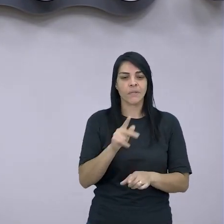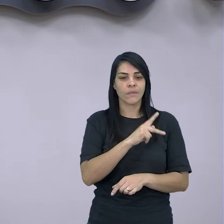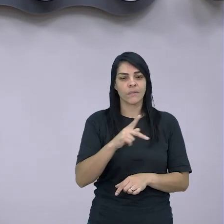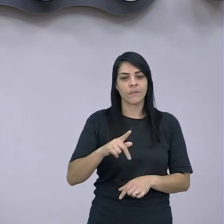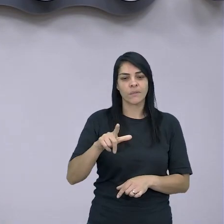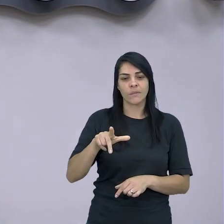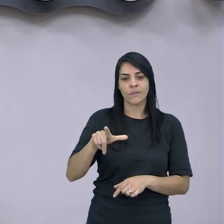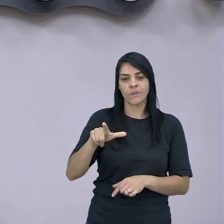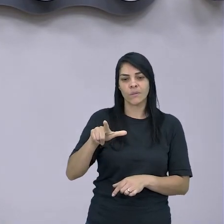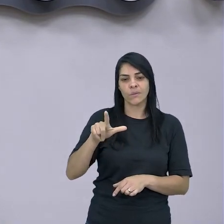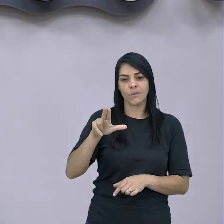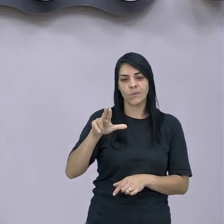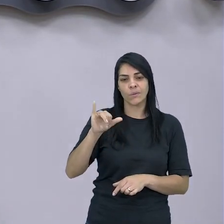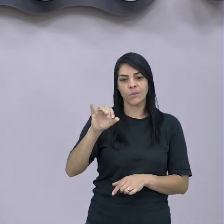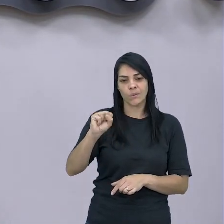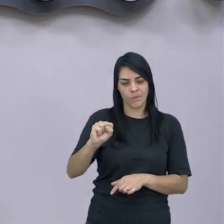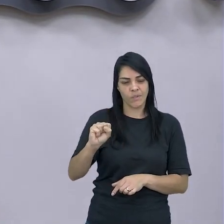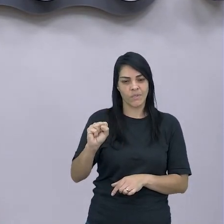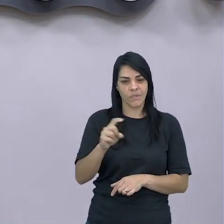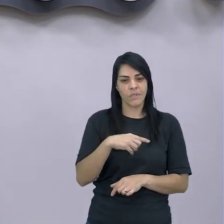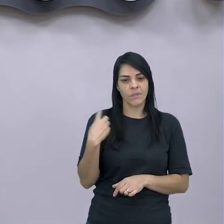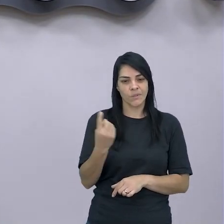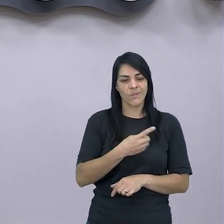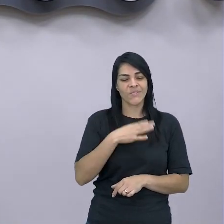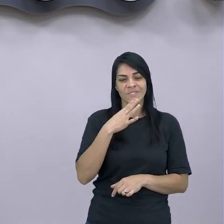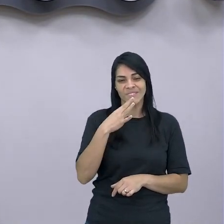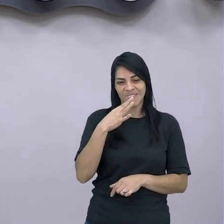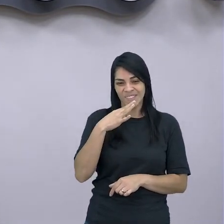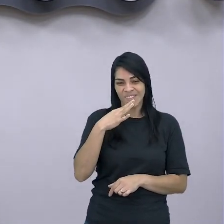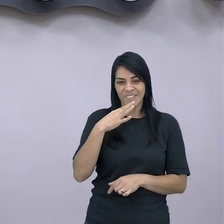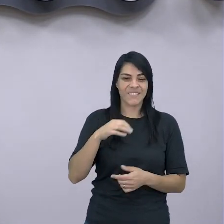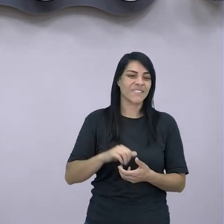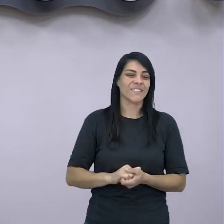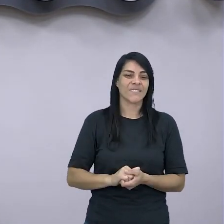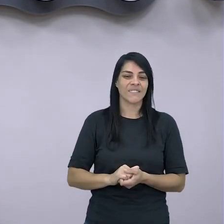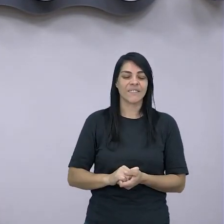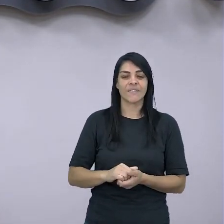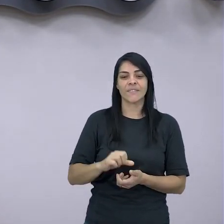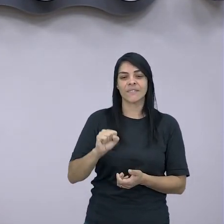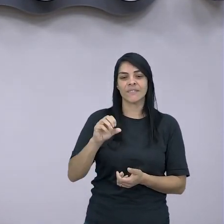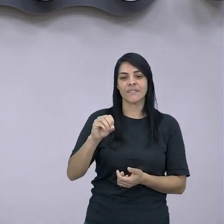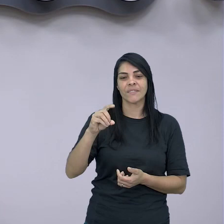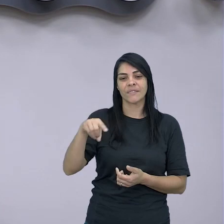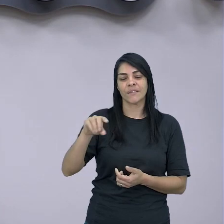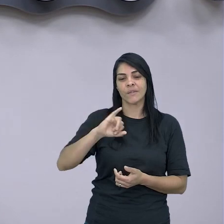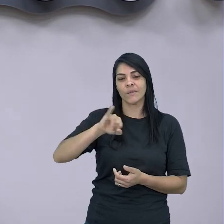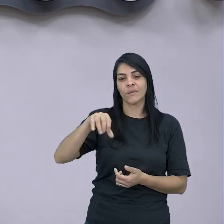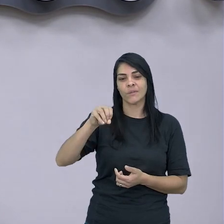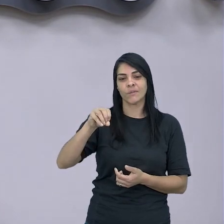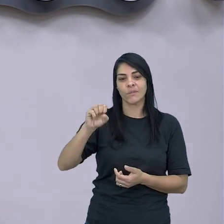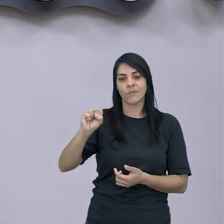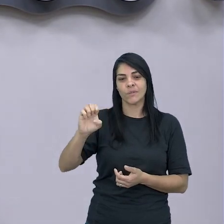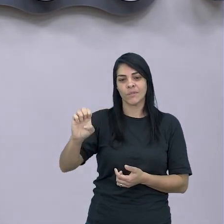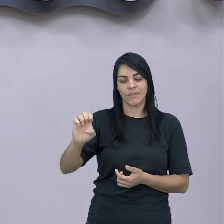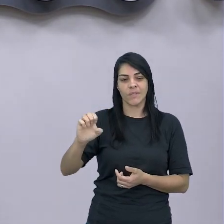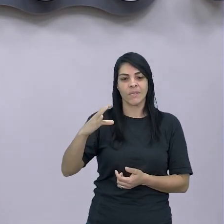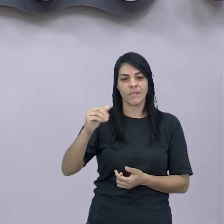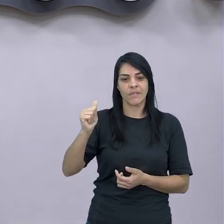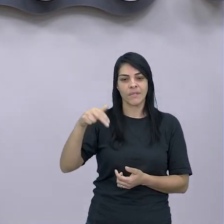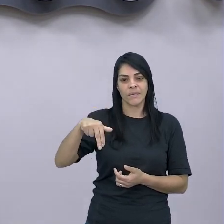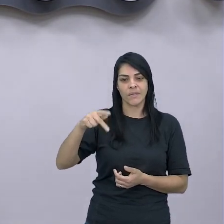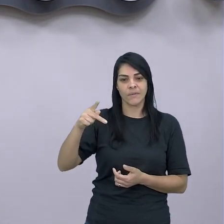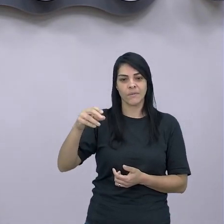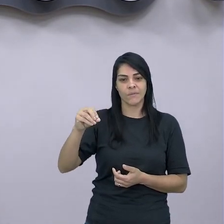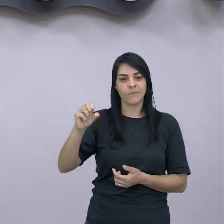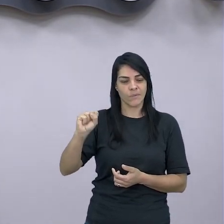Luiz Fernando, né, nosso conhecido lá de São José dos Campos, falou sobre jogos e brincadeiras,